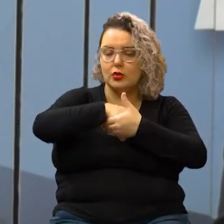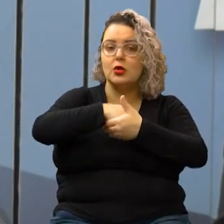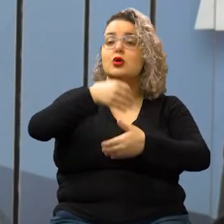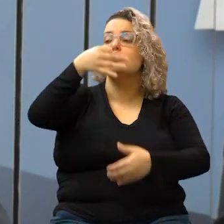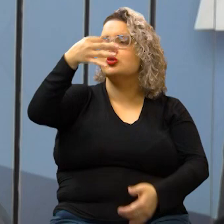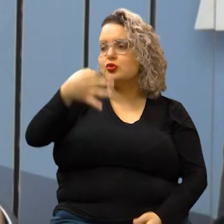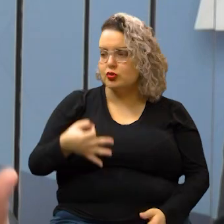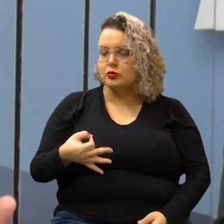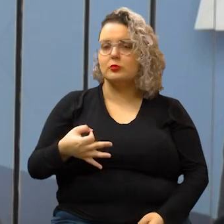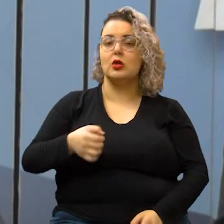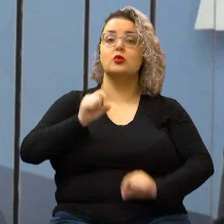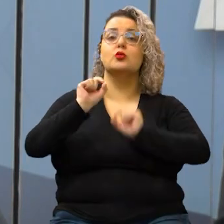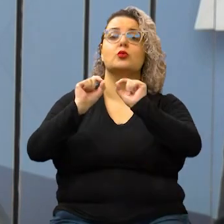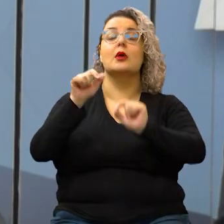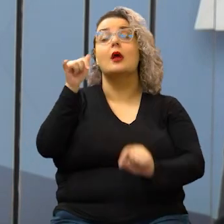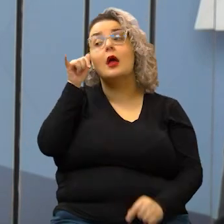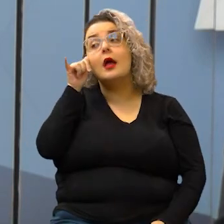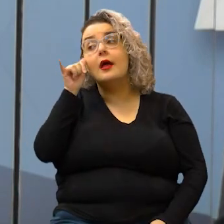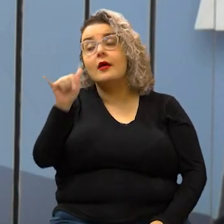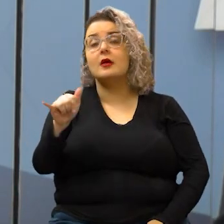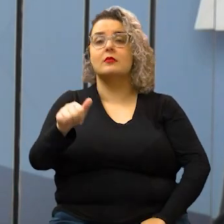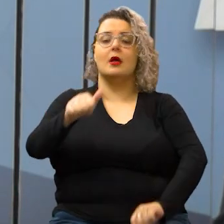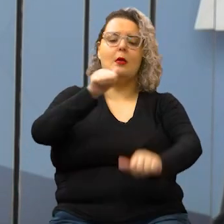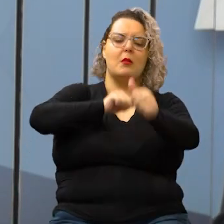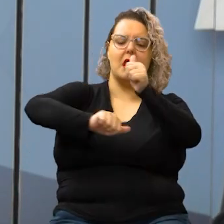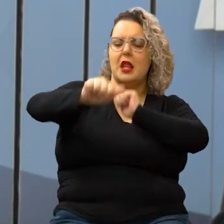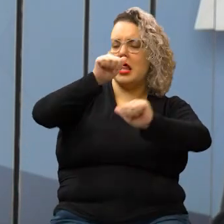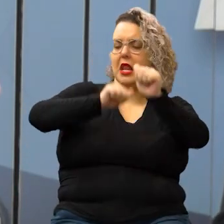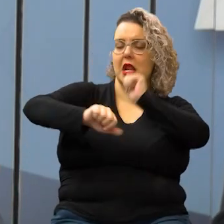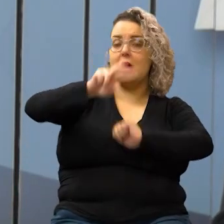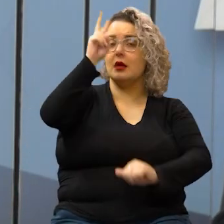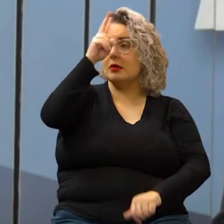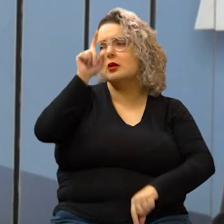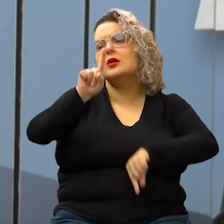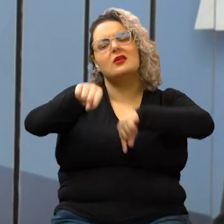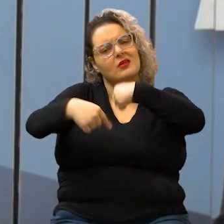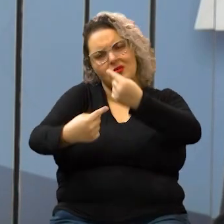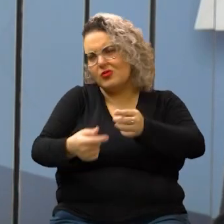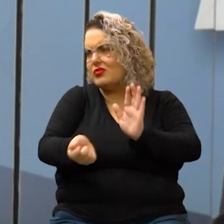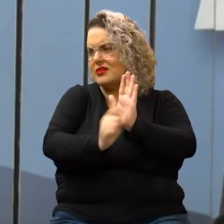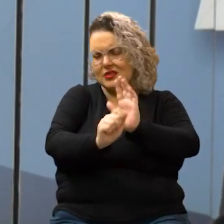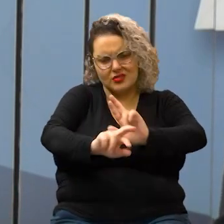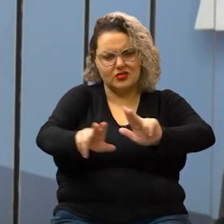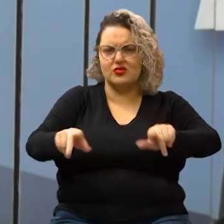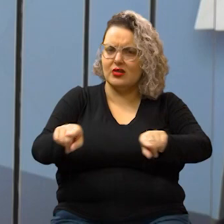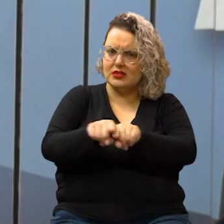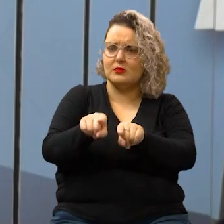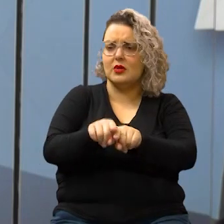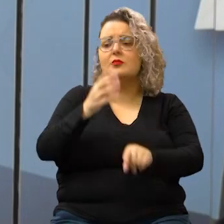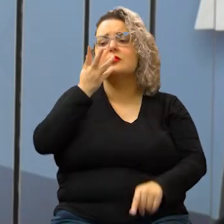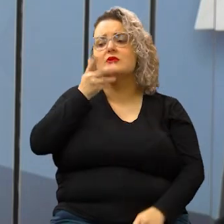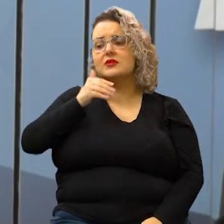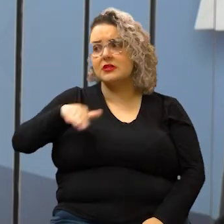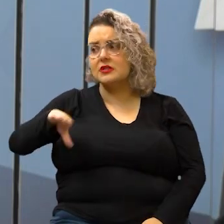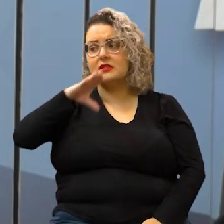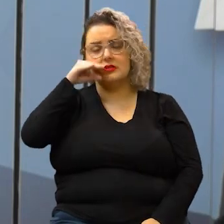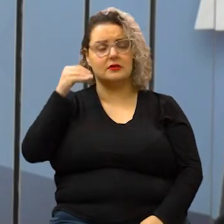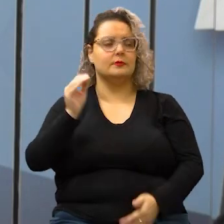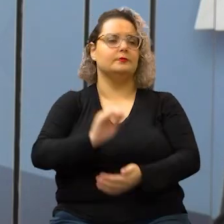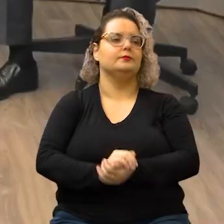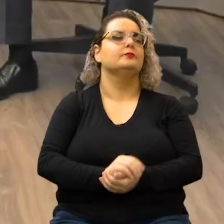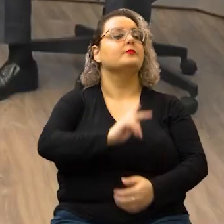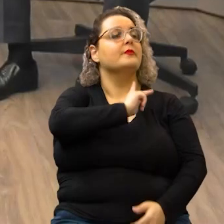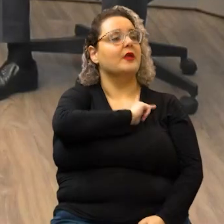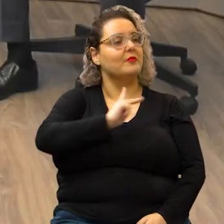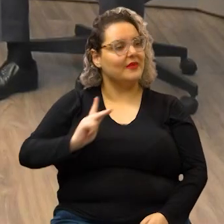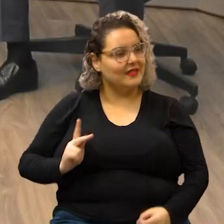justamente no sentido de prevenir esse consumo de bebidas alcoólicas e outras drogas por crianças e adolescentes. Presidente, seja